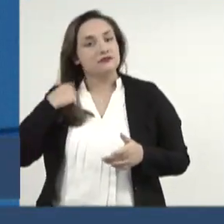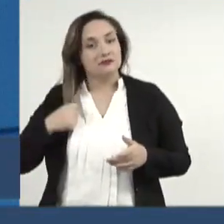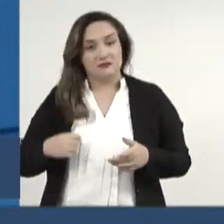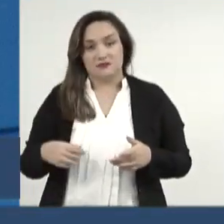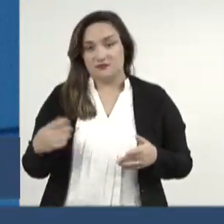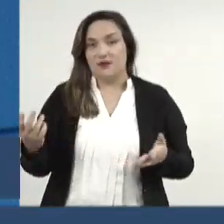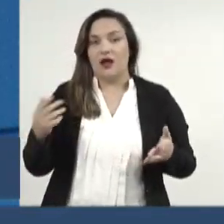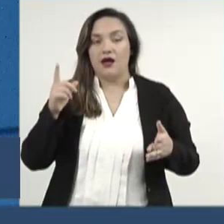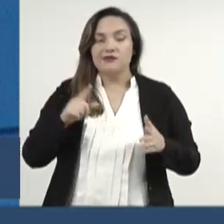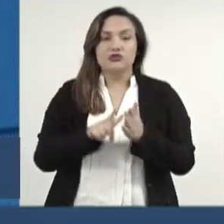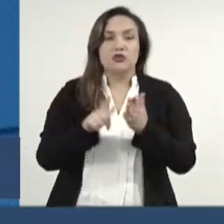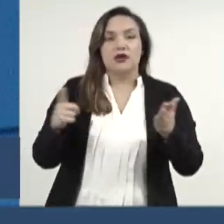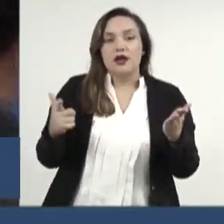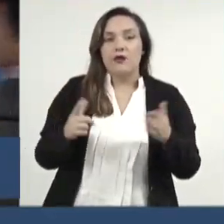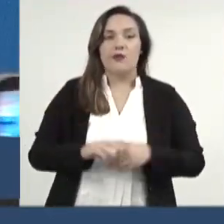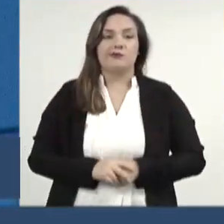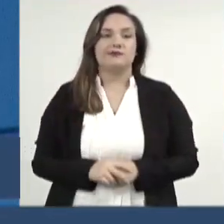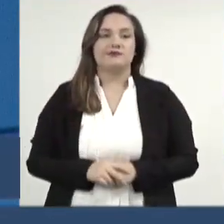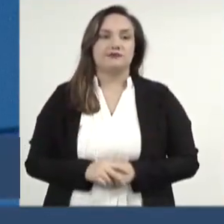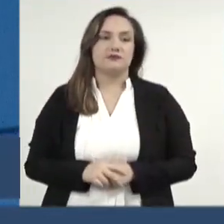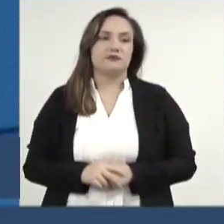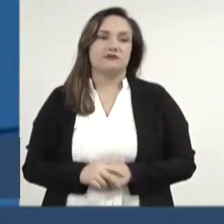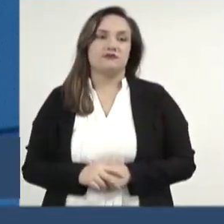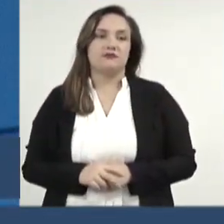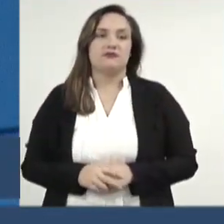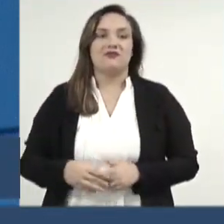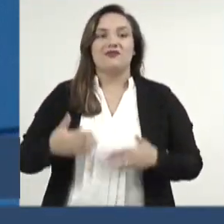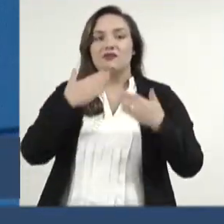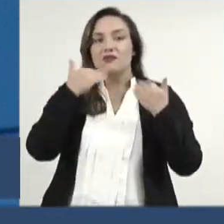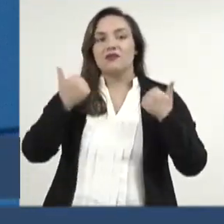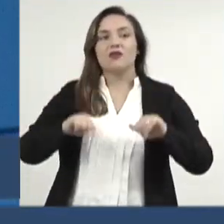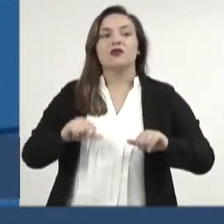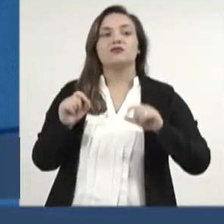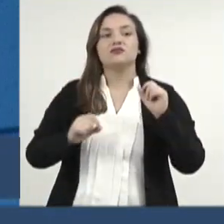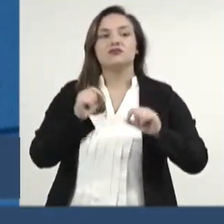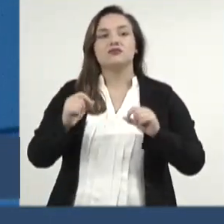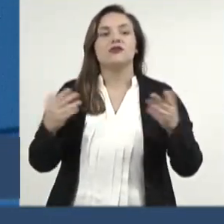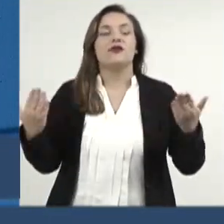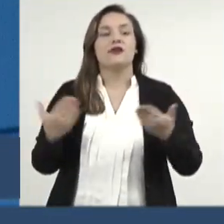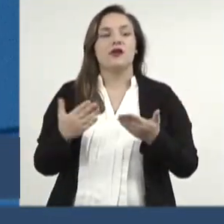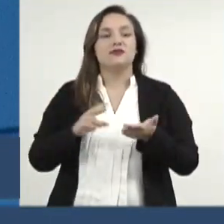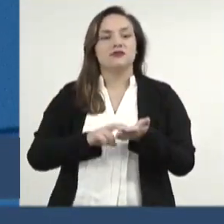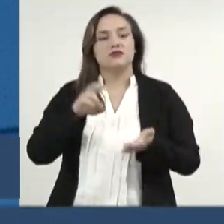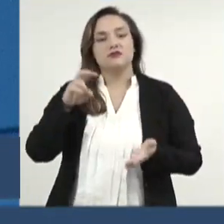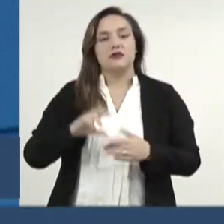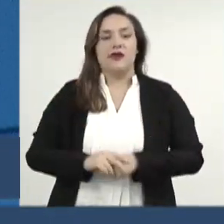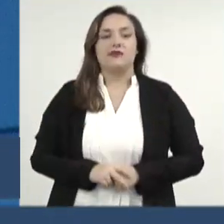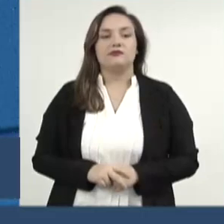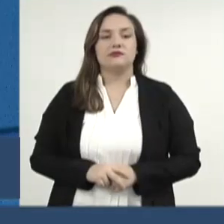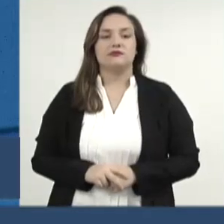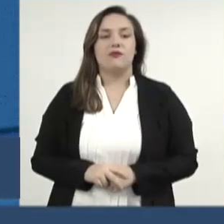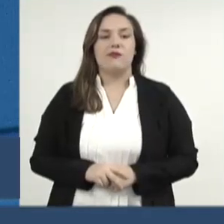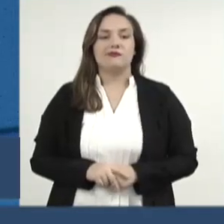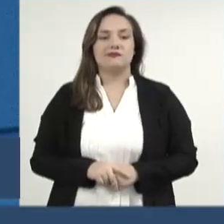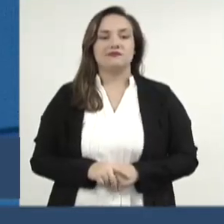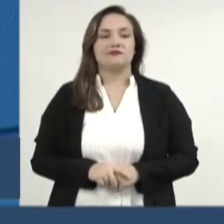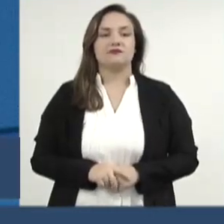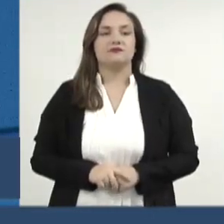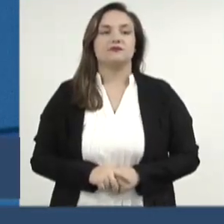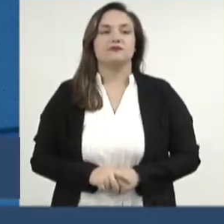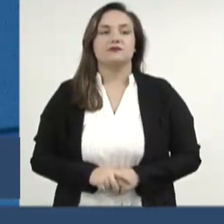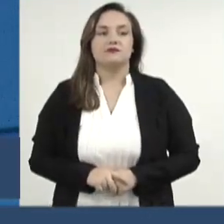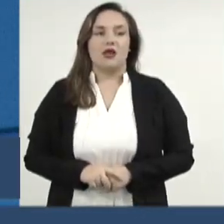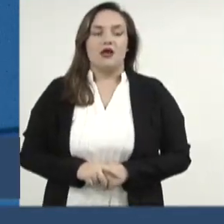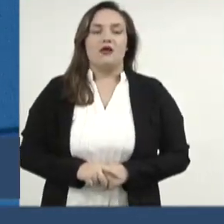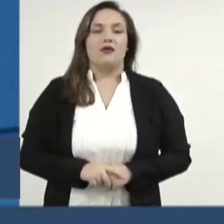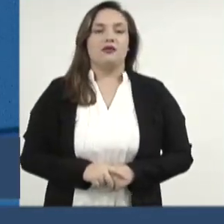assim. E aí, não bastasse tudo isso, eis que a gente tem informação agora pela manhã de que em